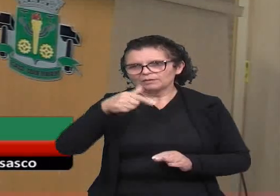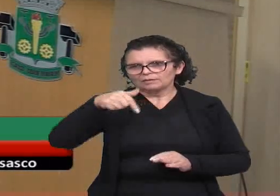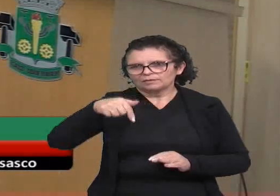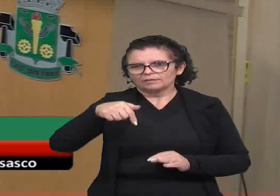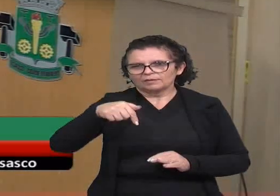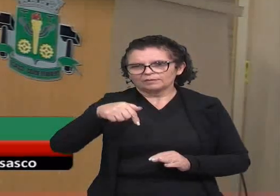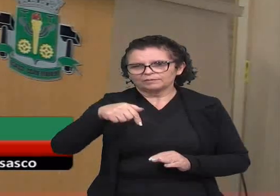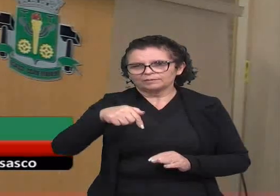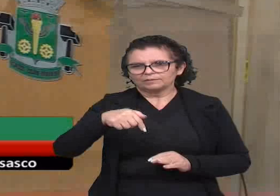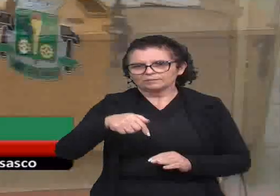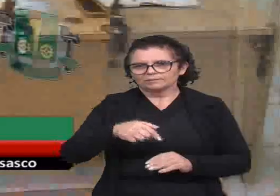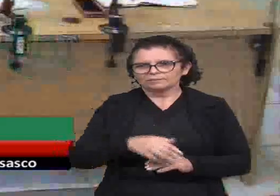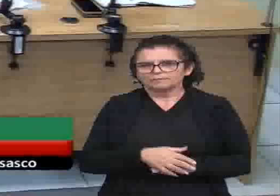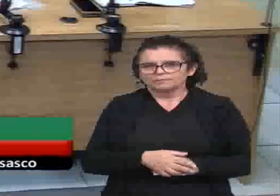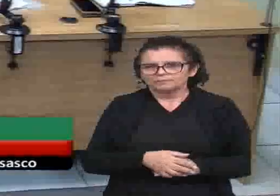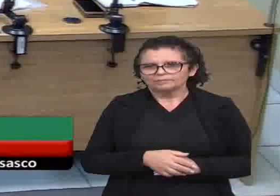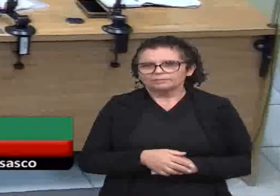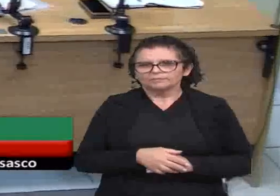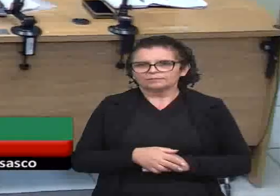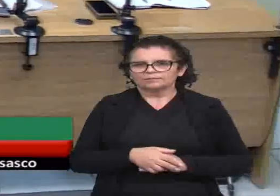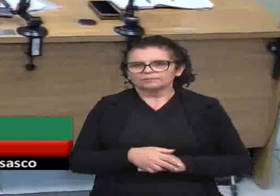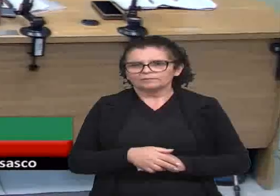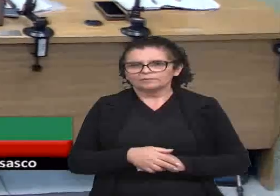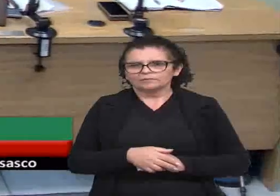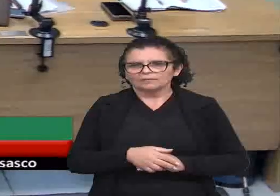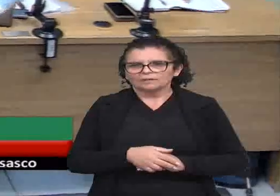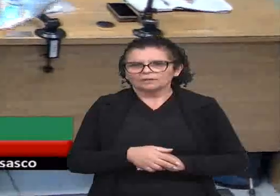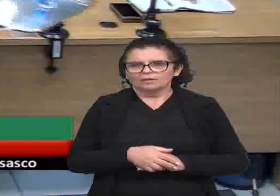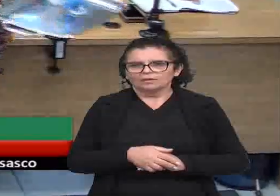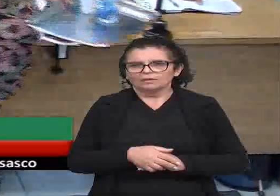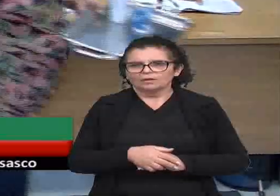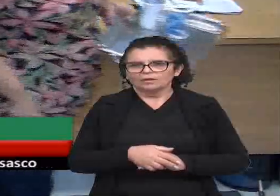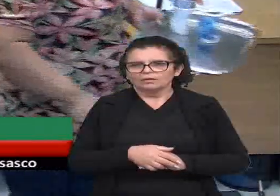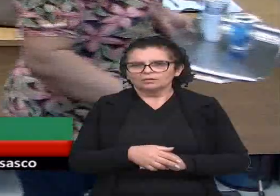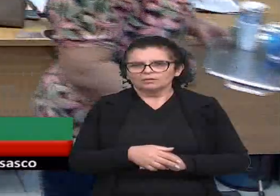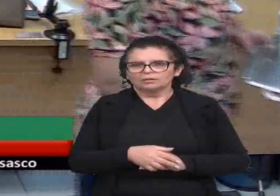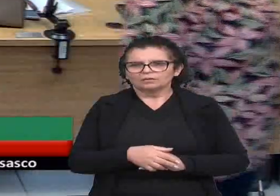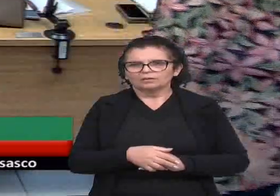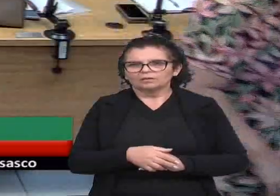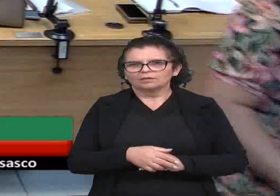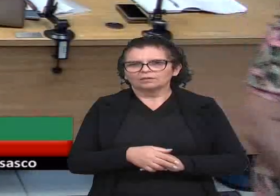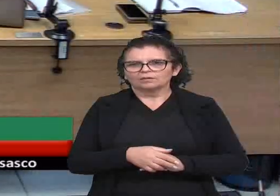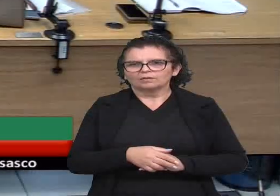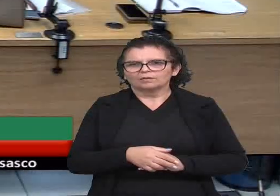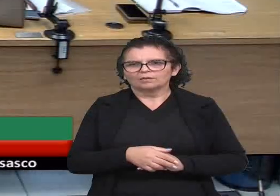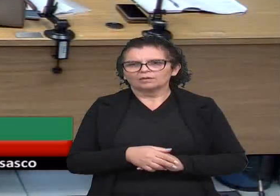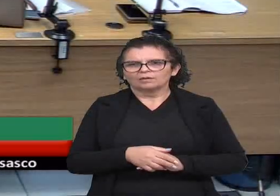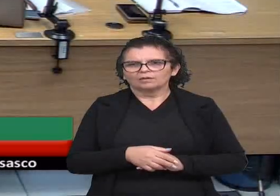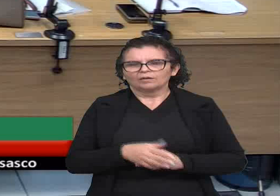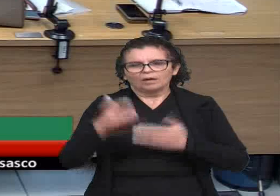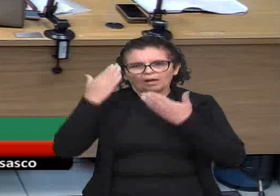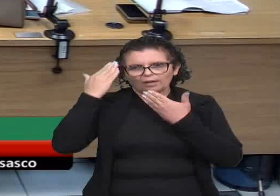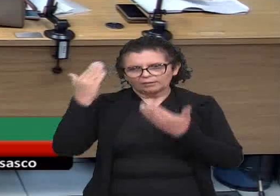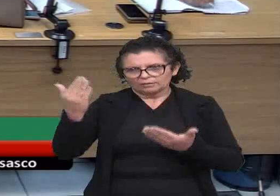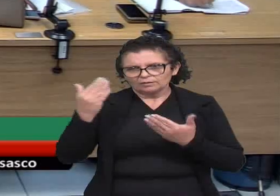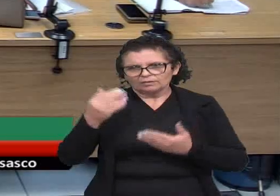Está em votação o pedido verbal do novo vereador Batista Comunidade para inversão de pauta da moção de